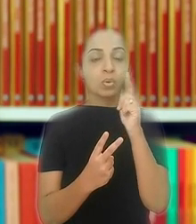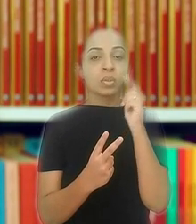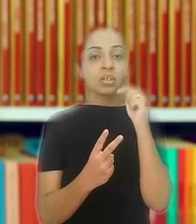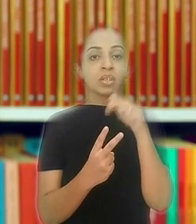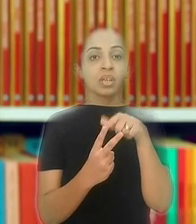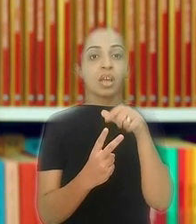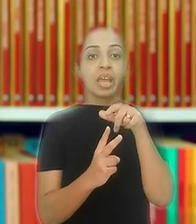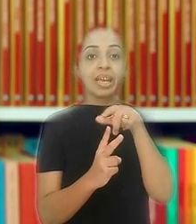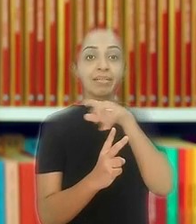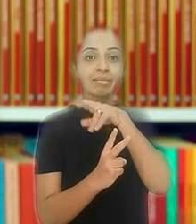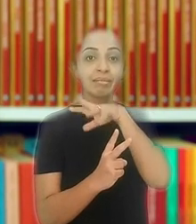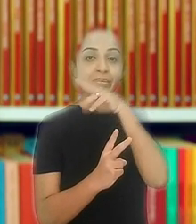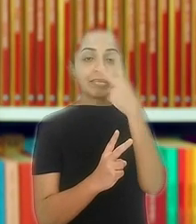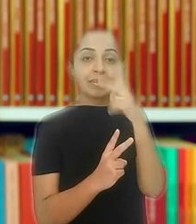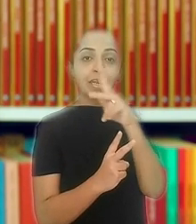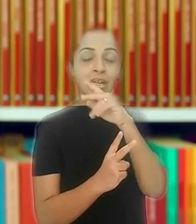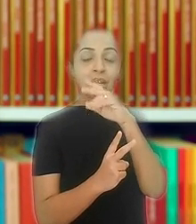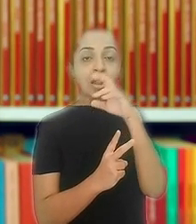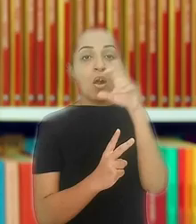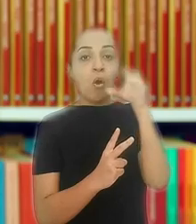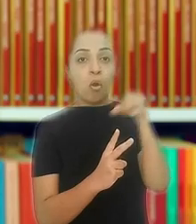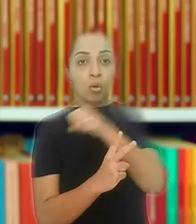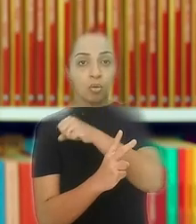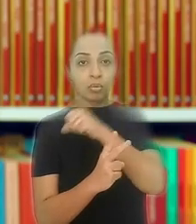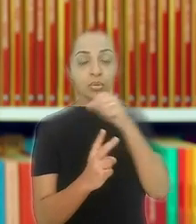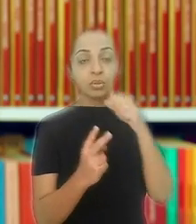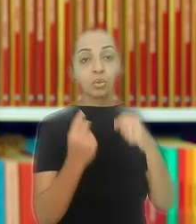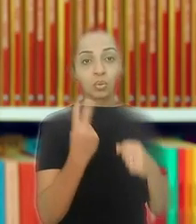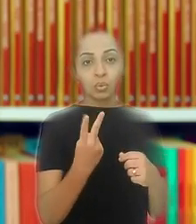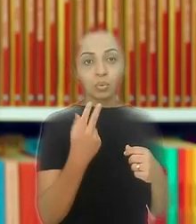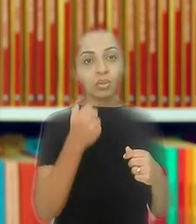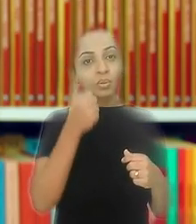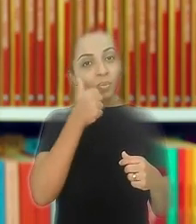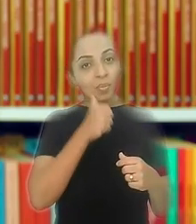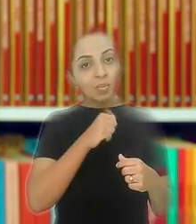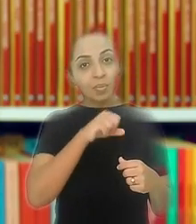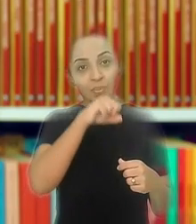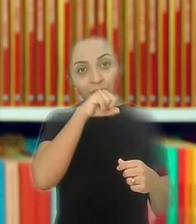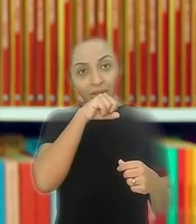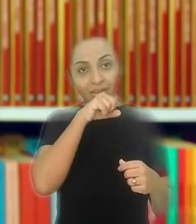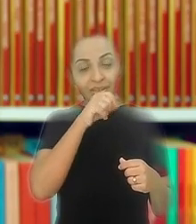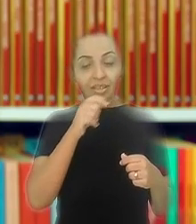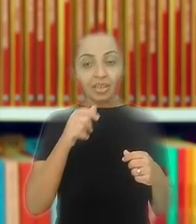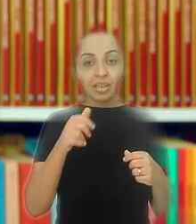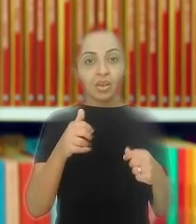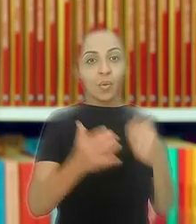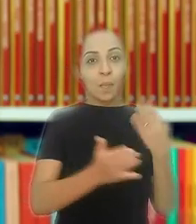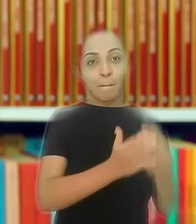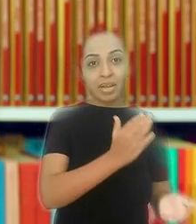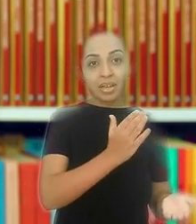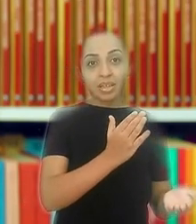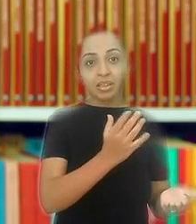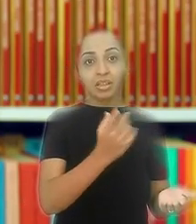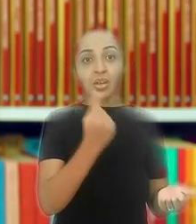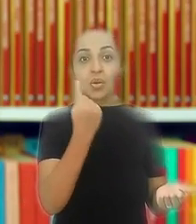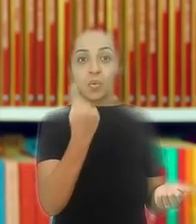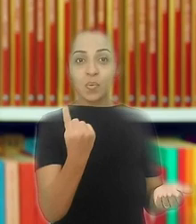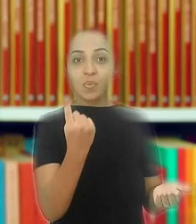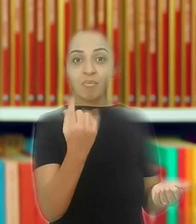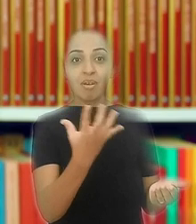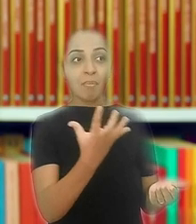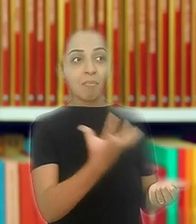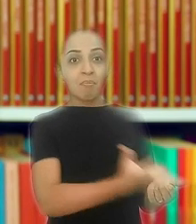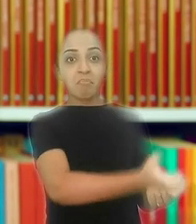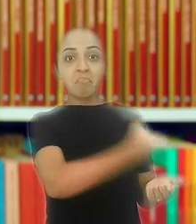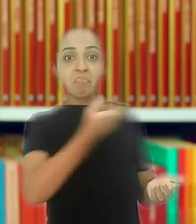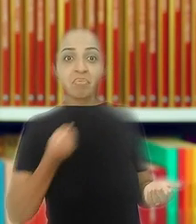tem uma história das duas narrativas dessas duas mulheres bastante interessante a mãe que perde um filho a mãe que ganha né